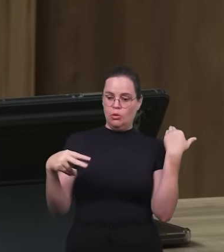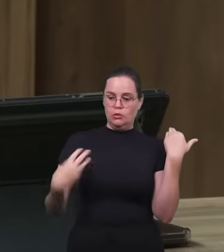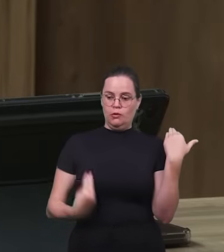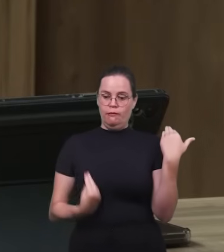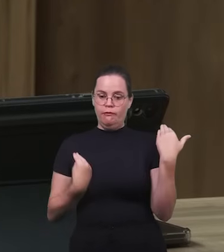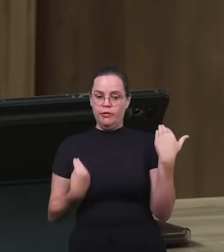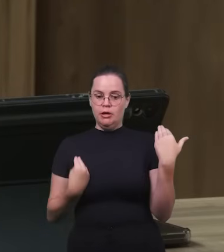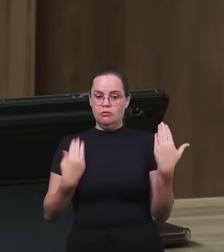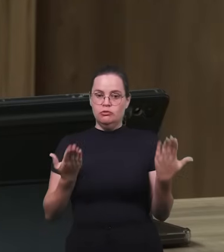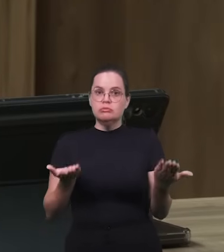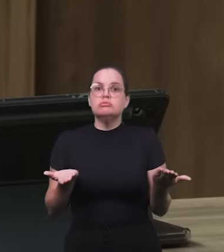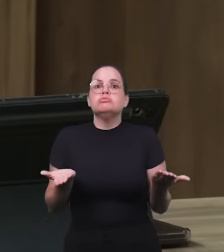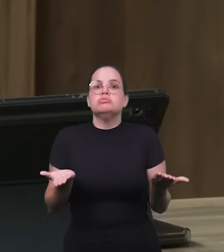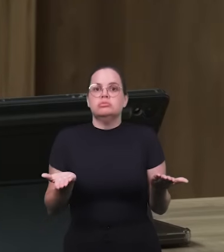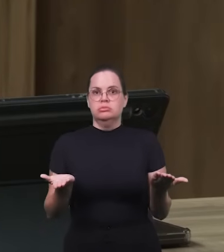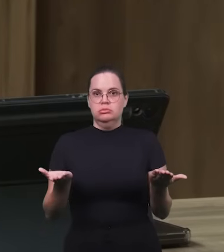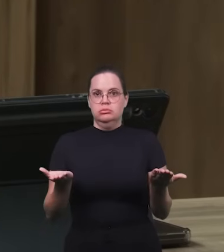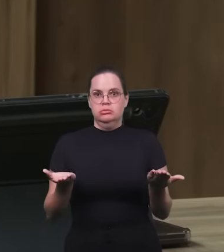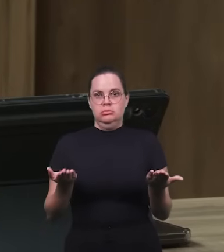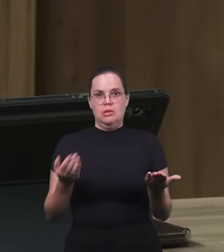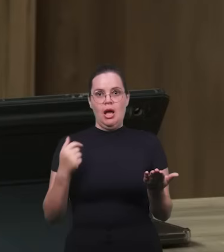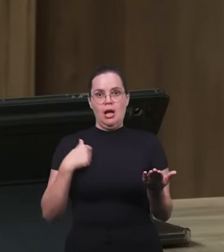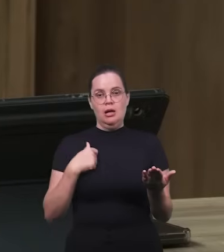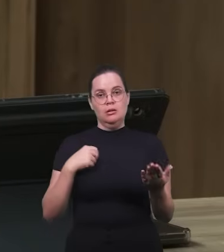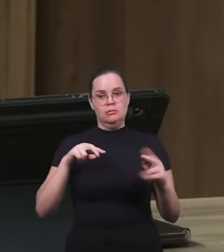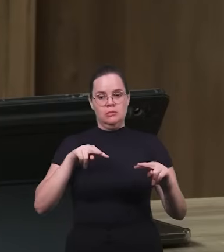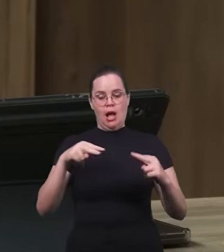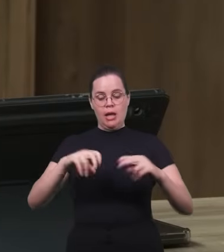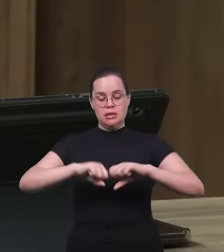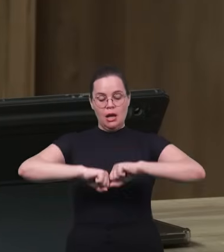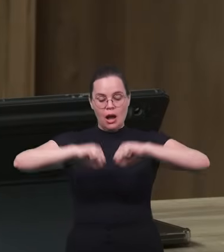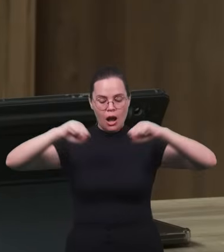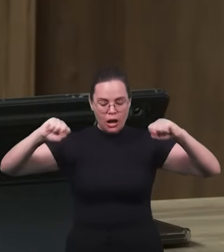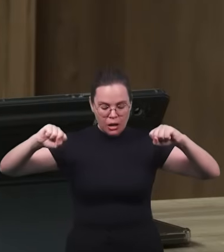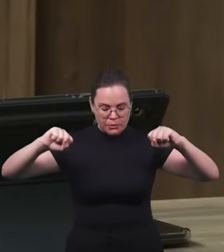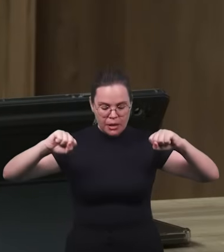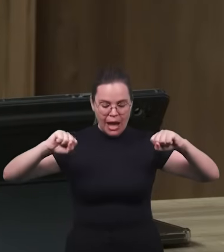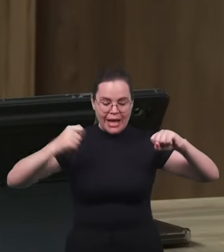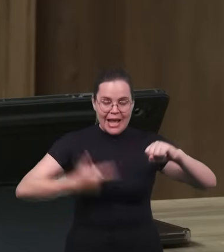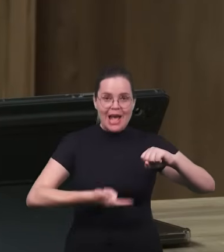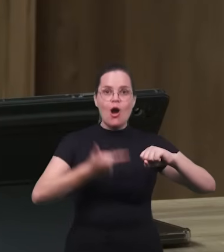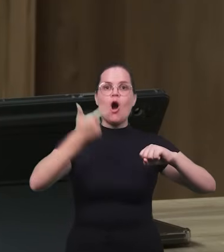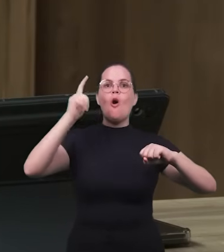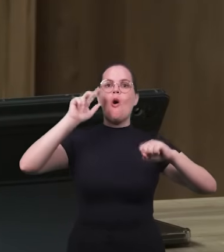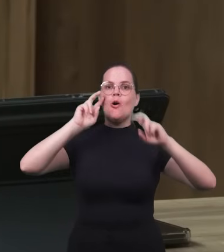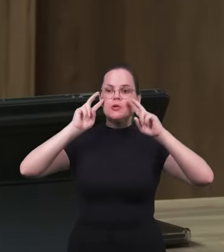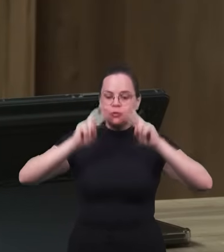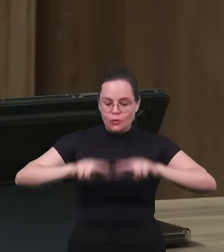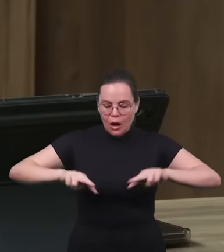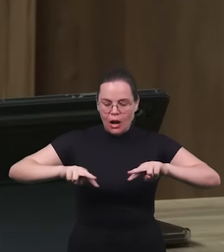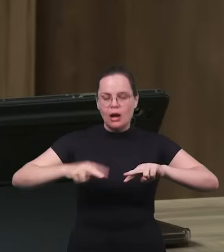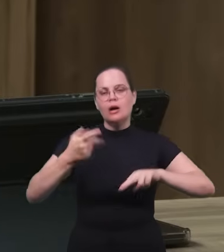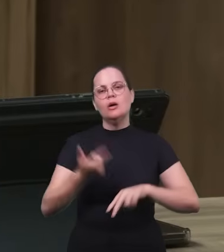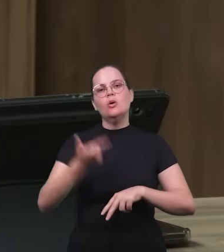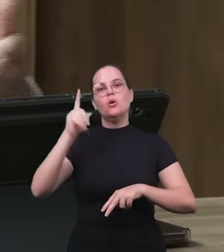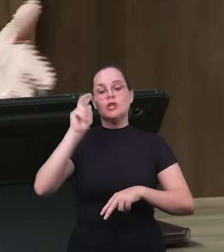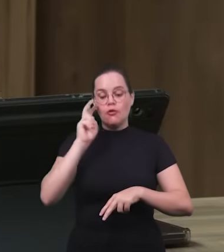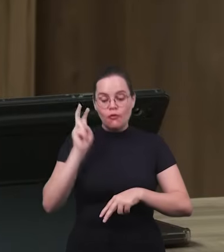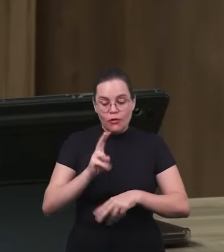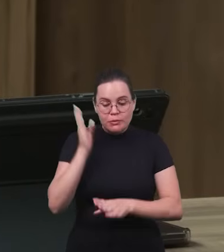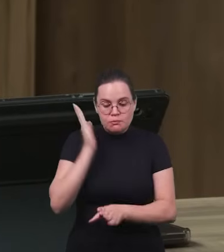Então, você tem uma percepção. Quando você abre a caixa, é outra percepção. Exato. Que você vai ver o